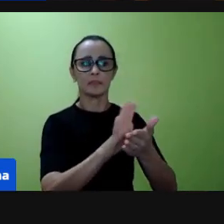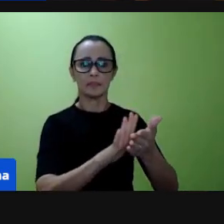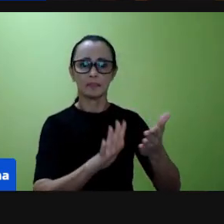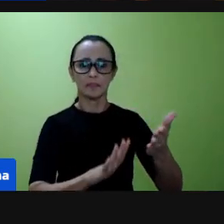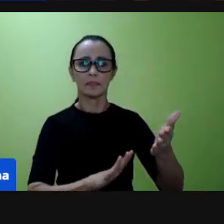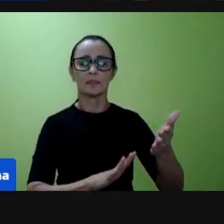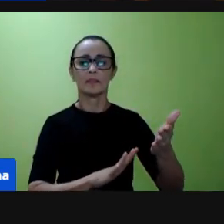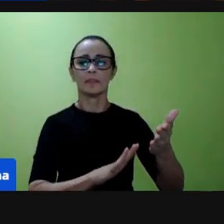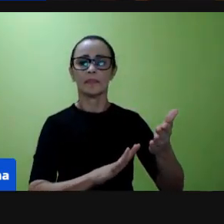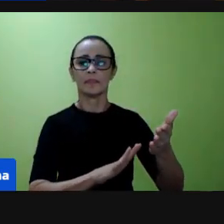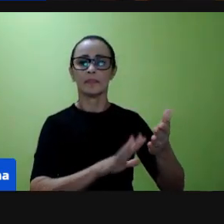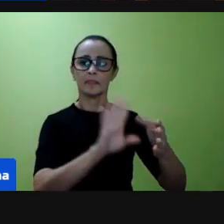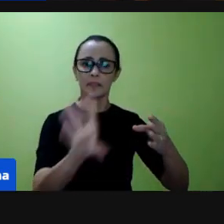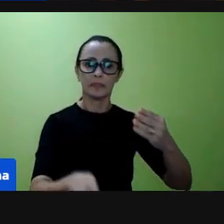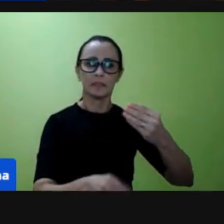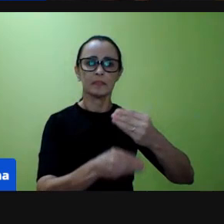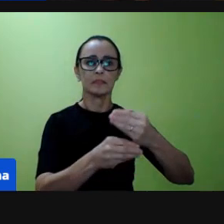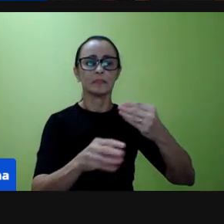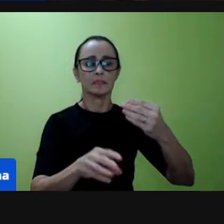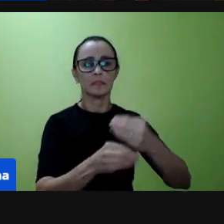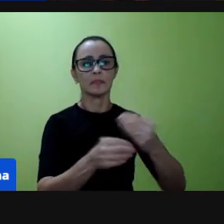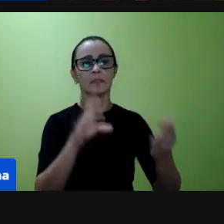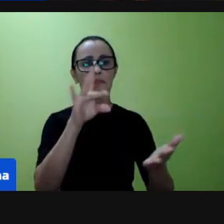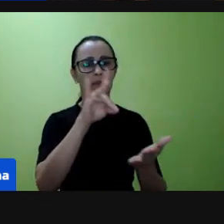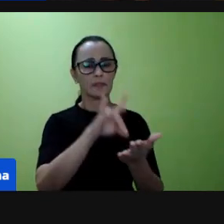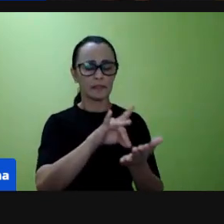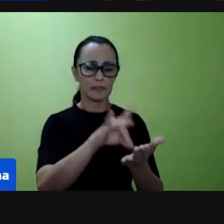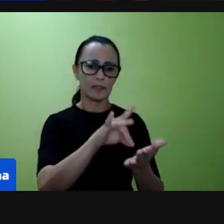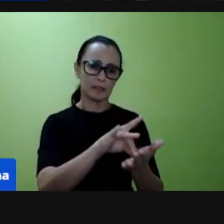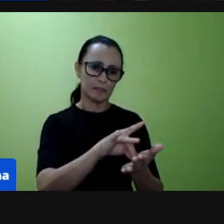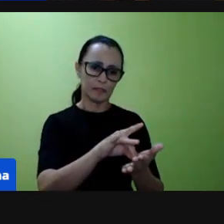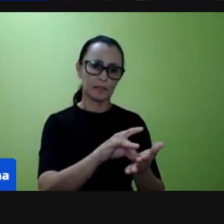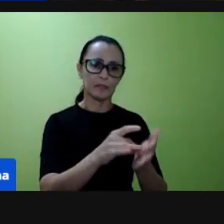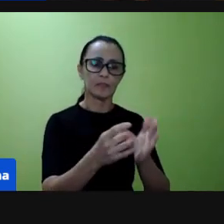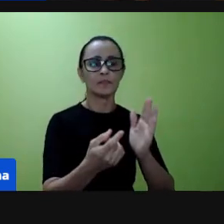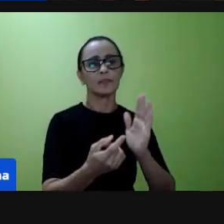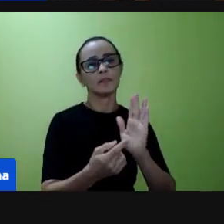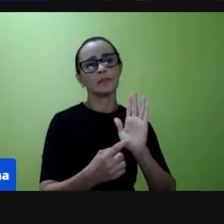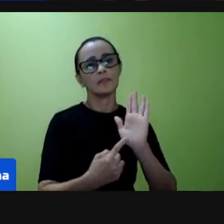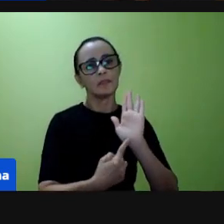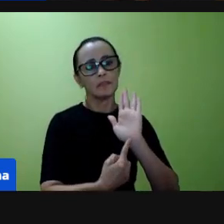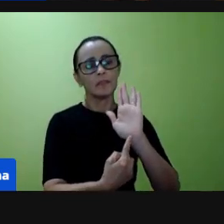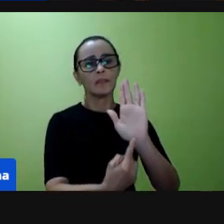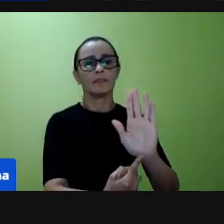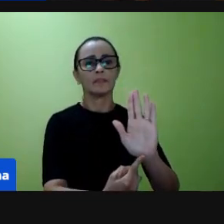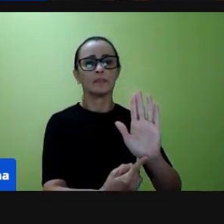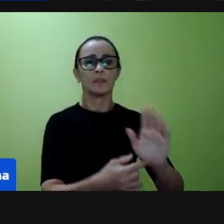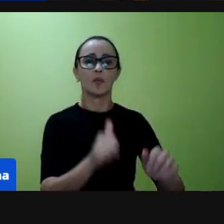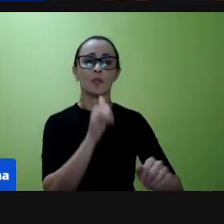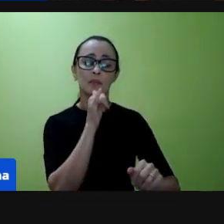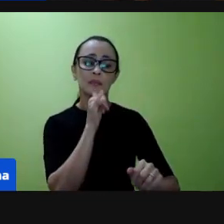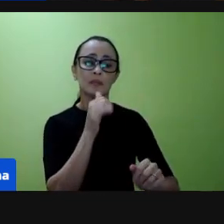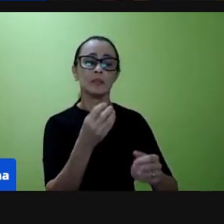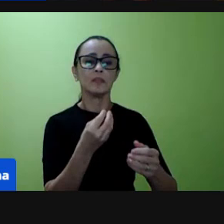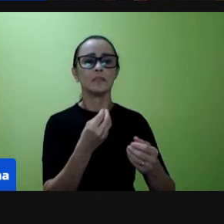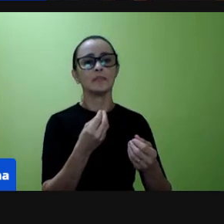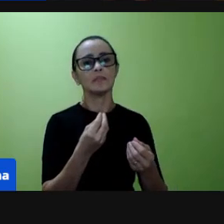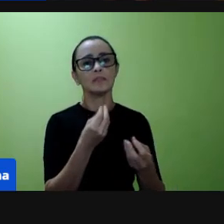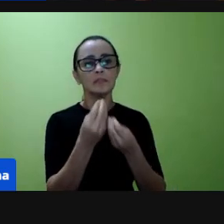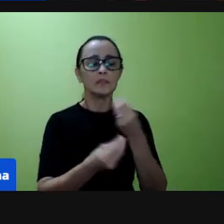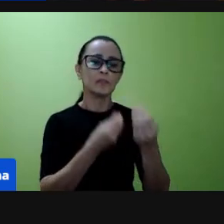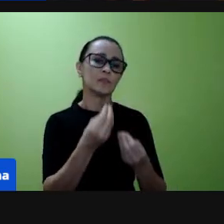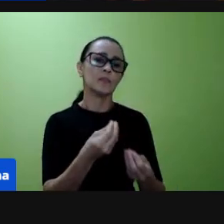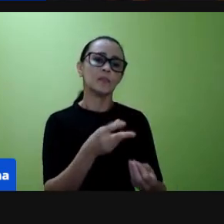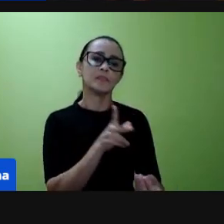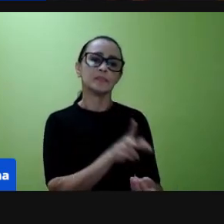Então, foi realmente uma demonstração desse empenho, né, que você pontuou, né, que